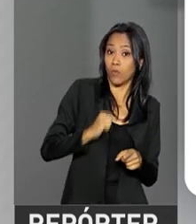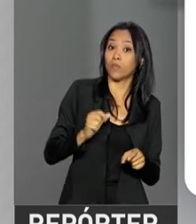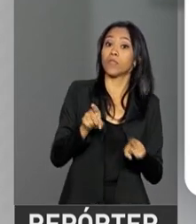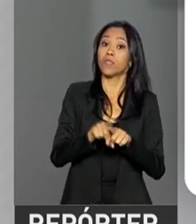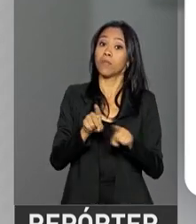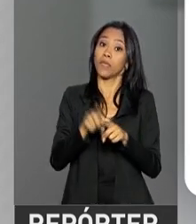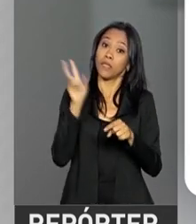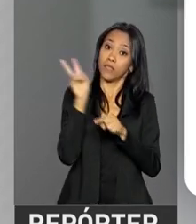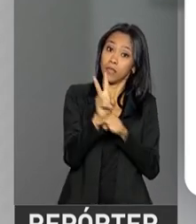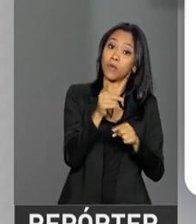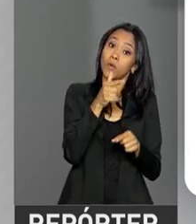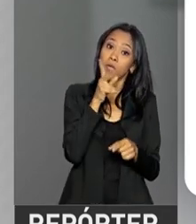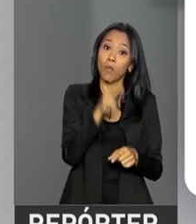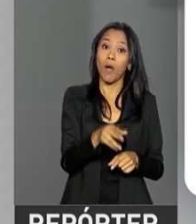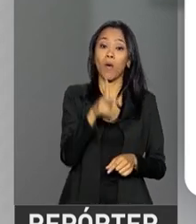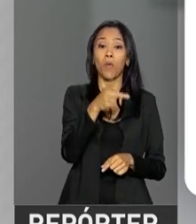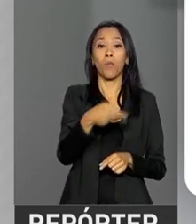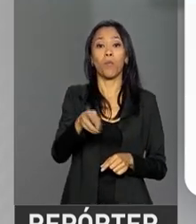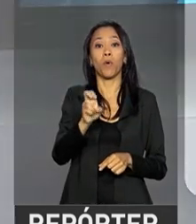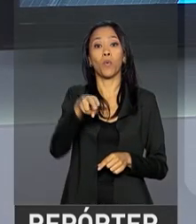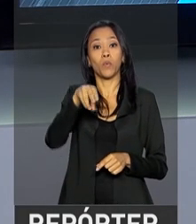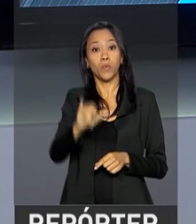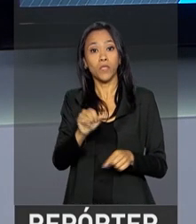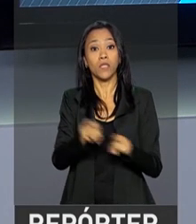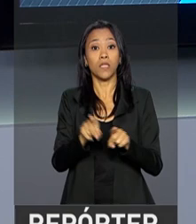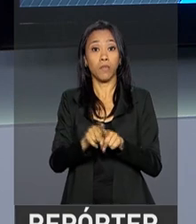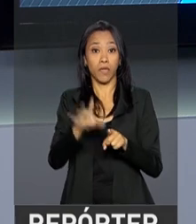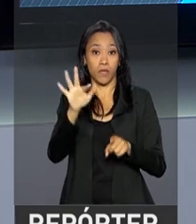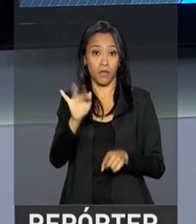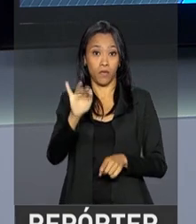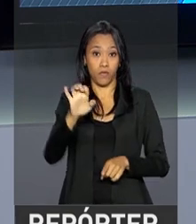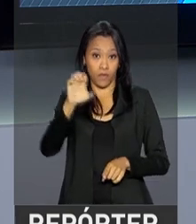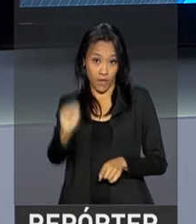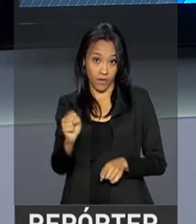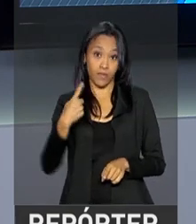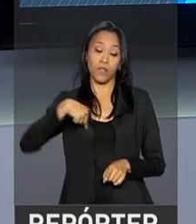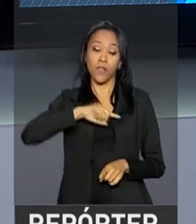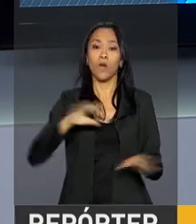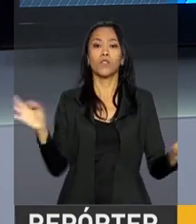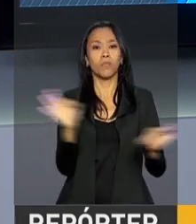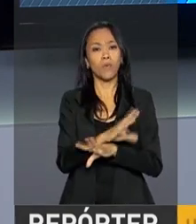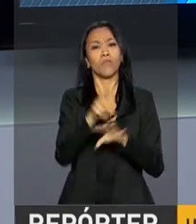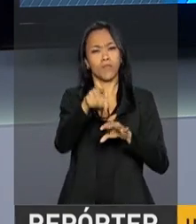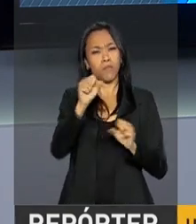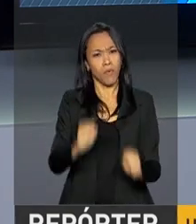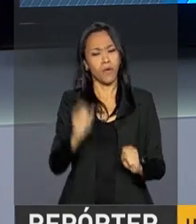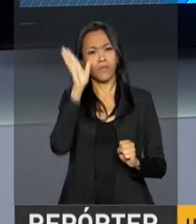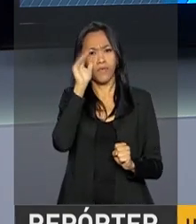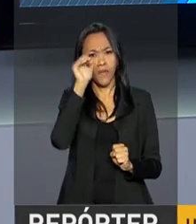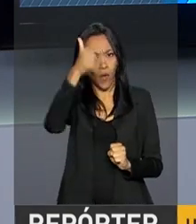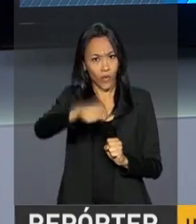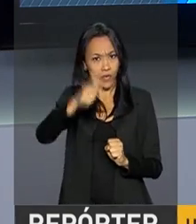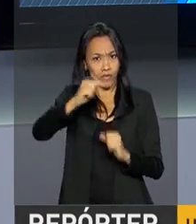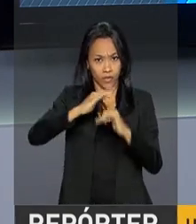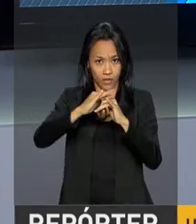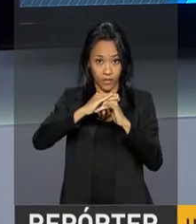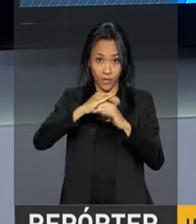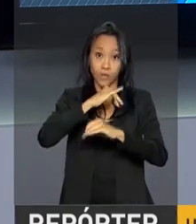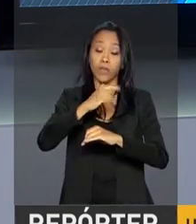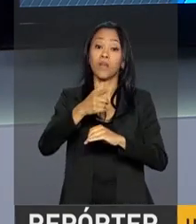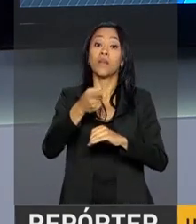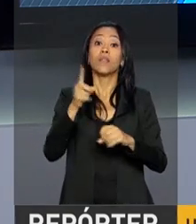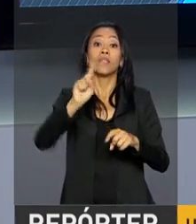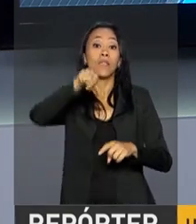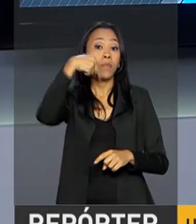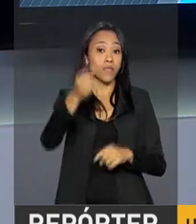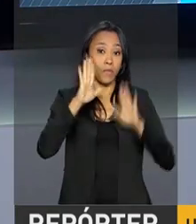como o prouni eo fies a gente fica por aqui e reveja as nossas reportagens no youtube a próxima